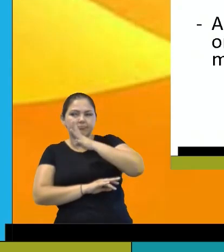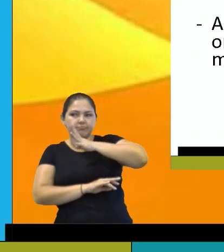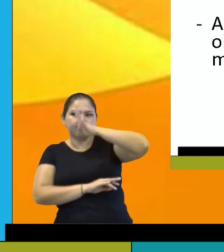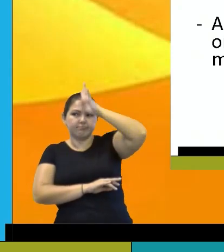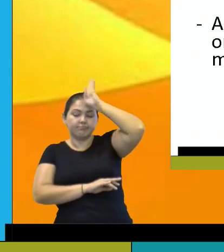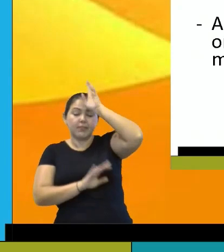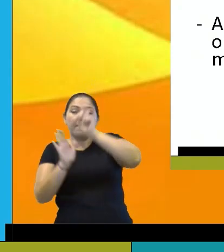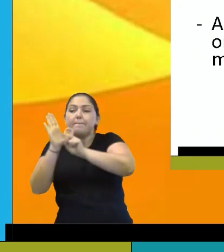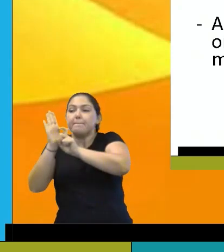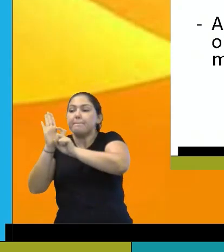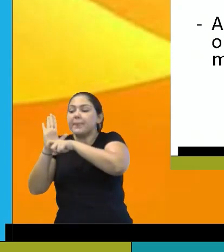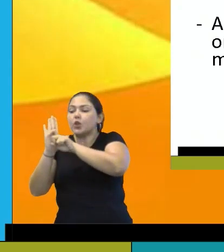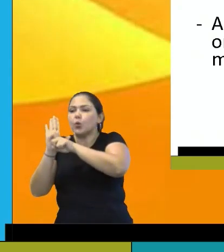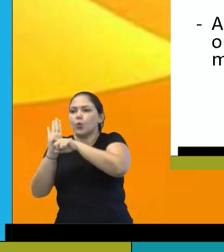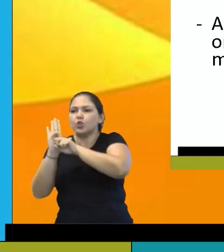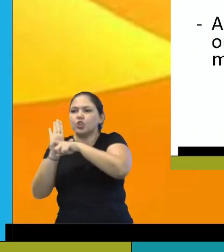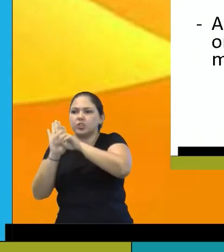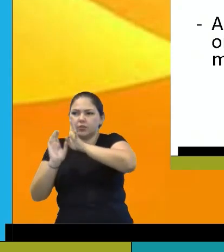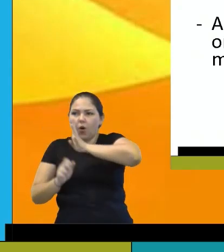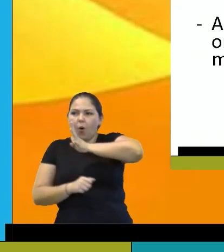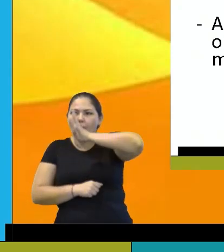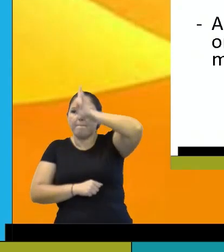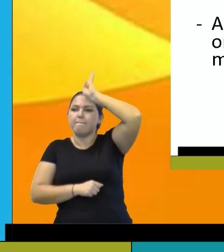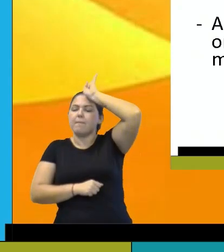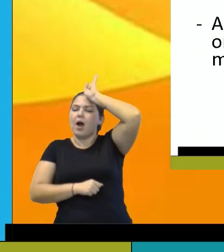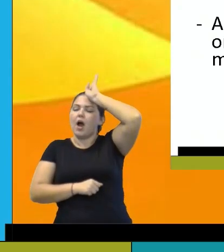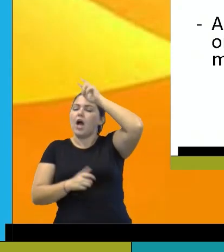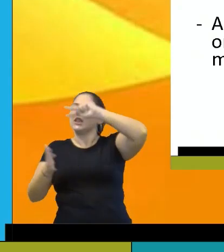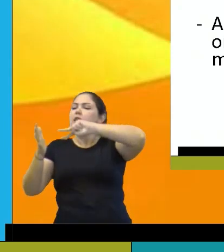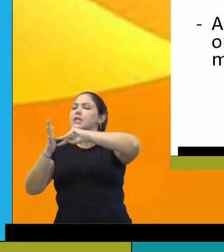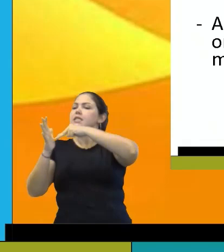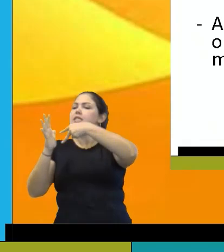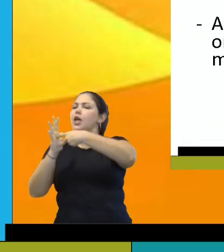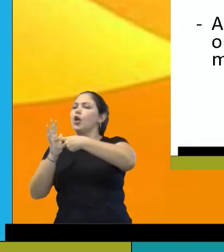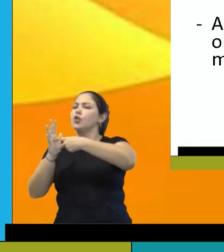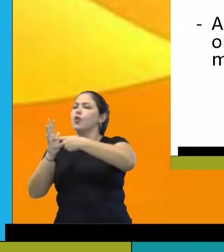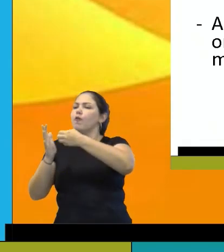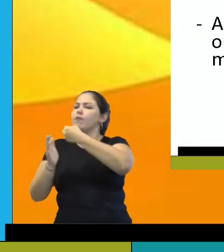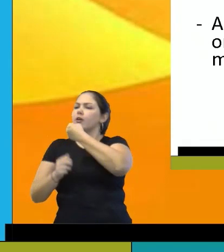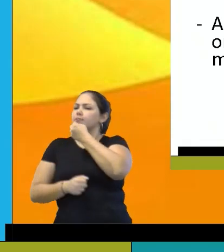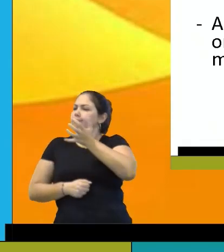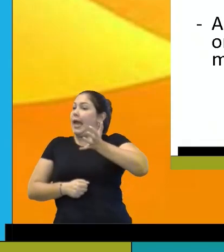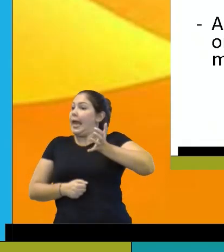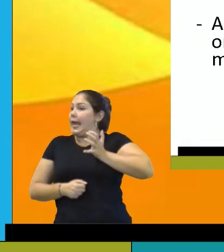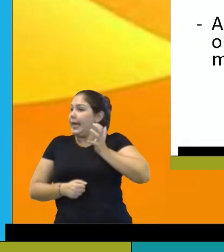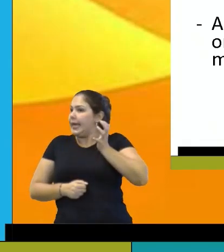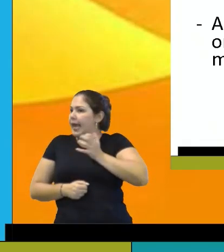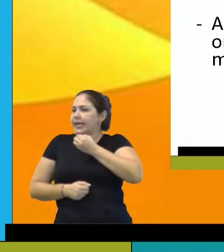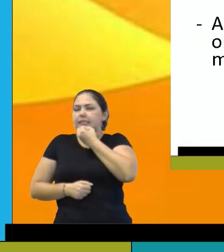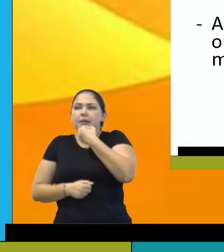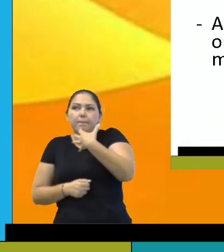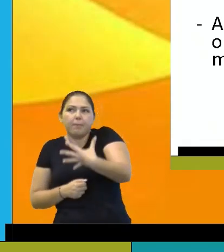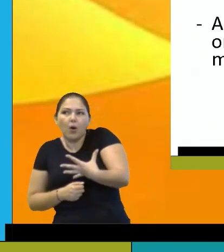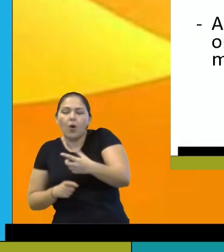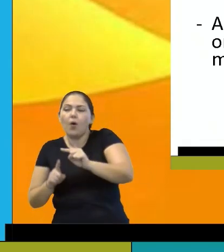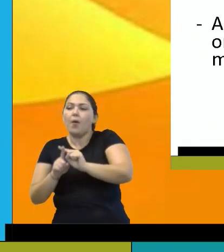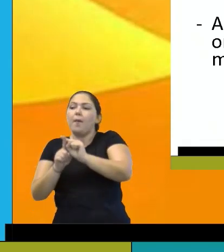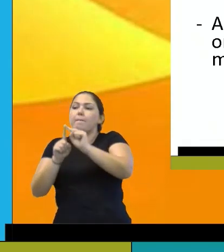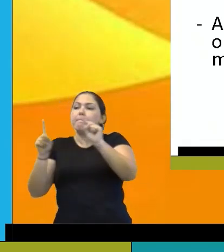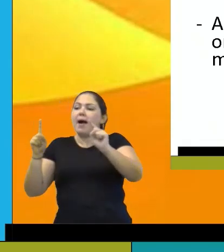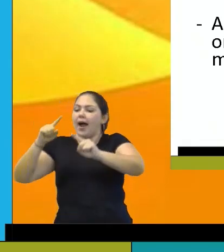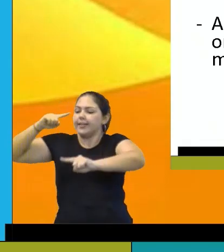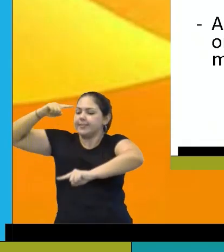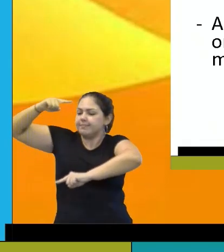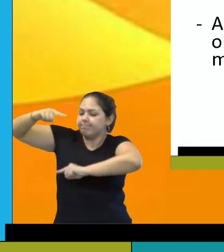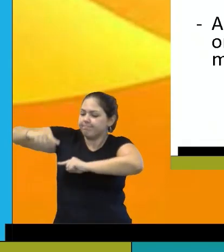mitologia romana, que representa a abundância, mas que também é a que move a roda